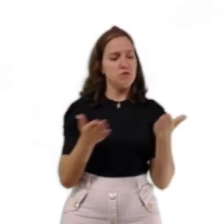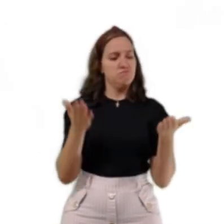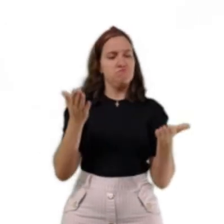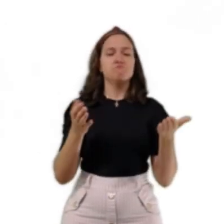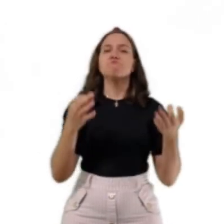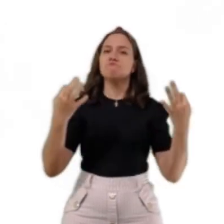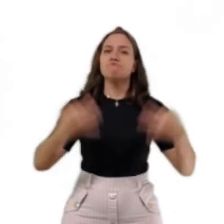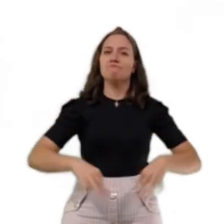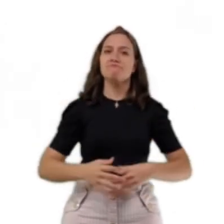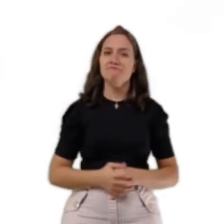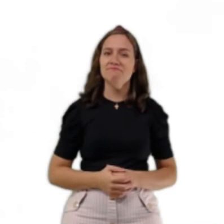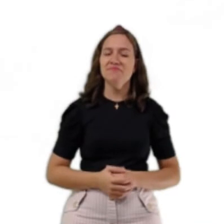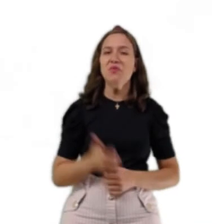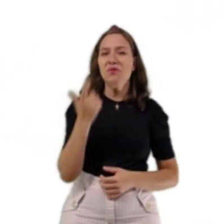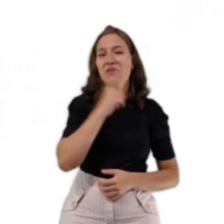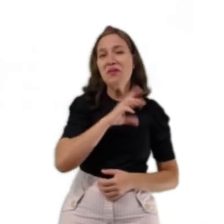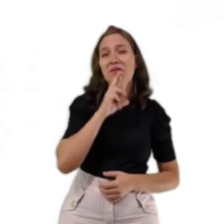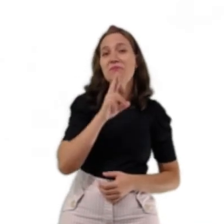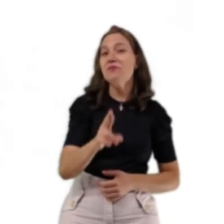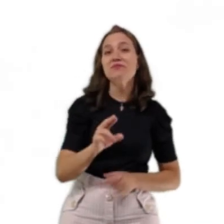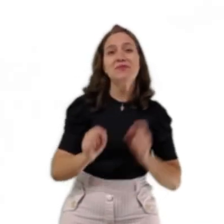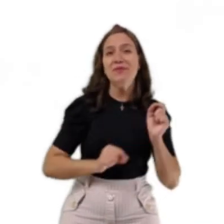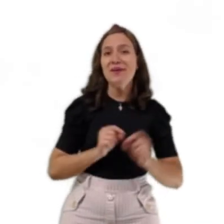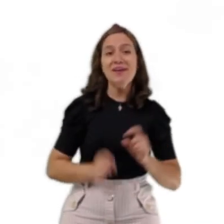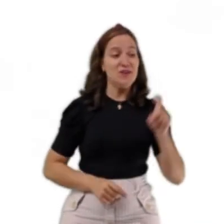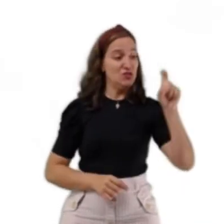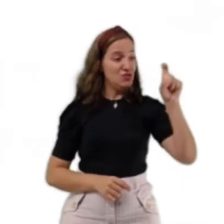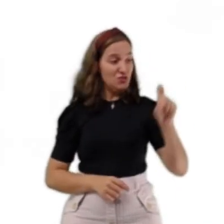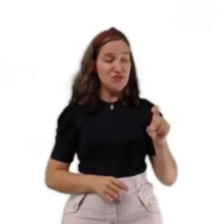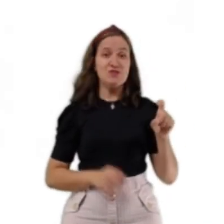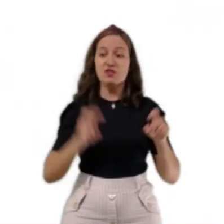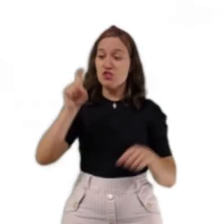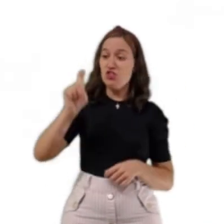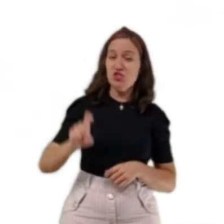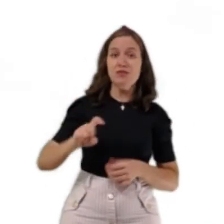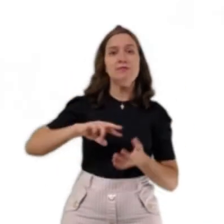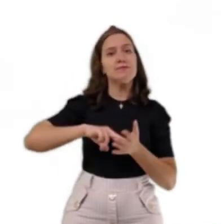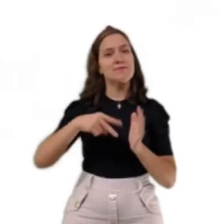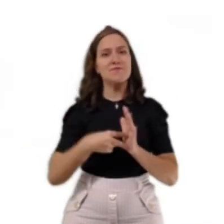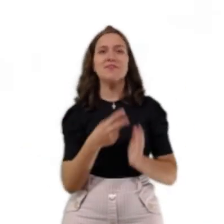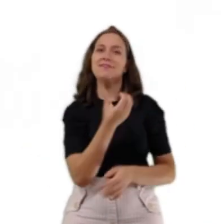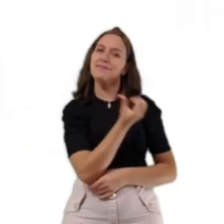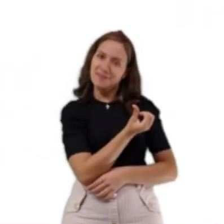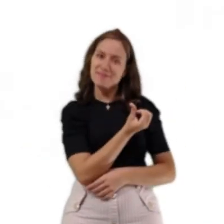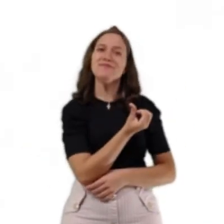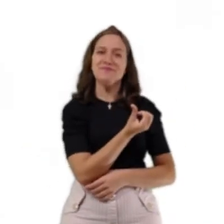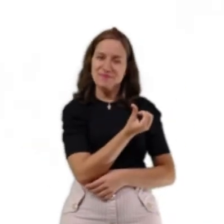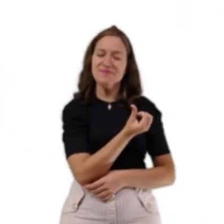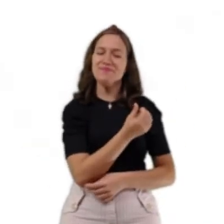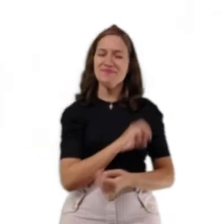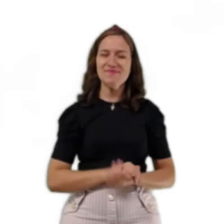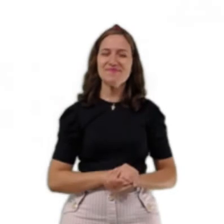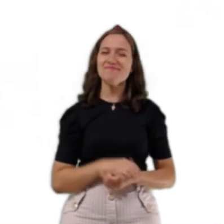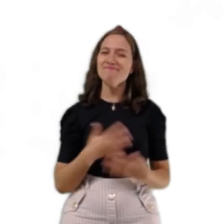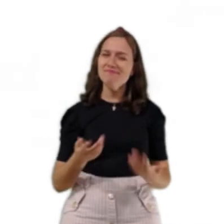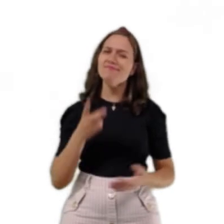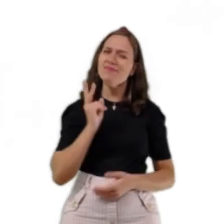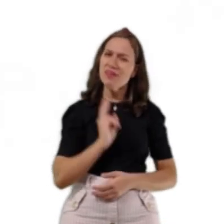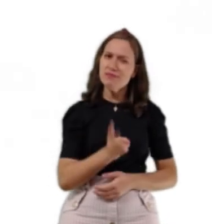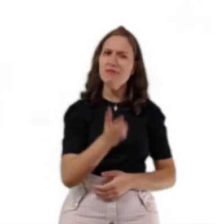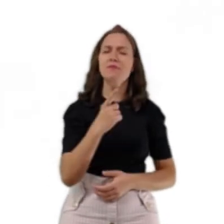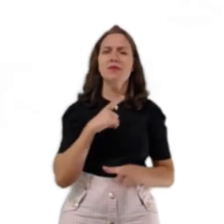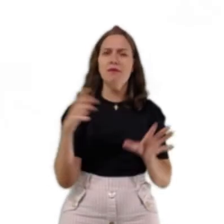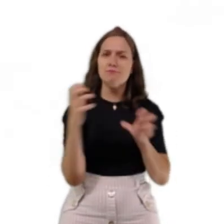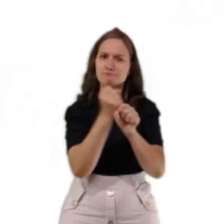consegui resolver a minha equação x tem que ser igual a 6 é todas as vezes que a gente tiver